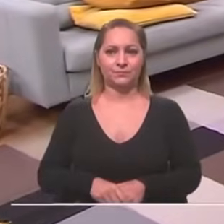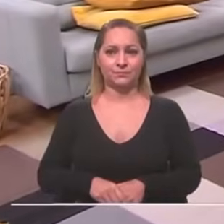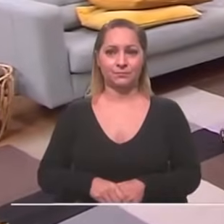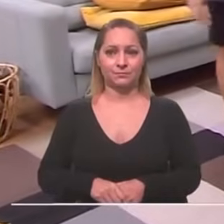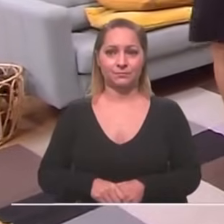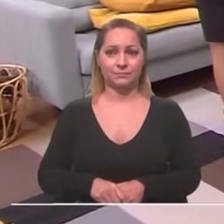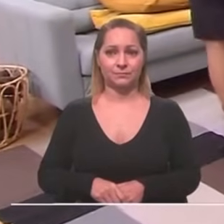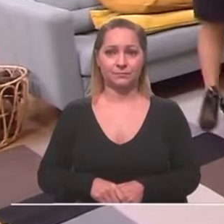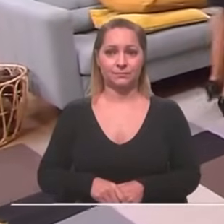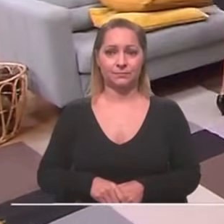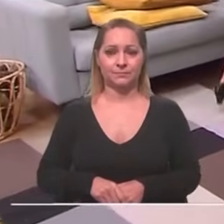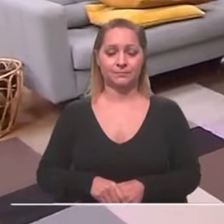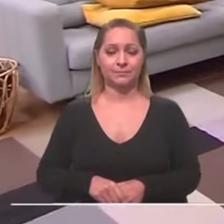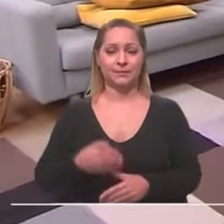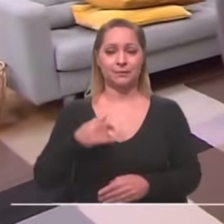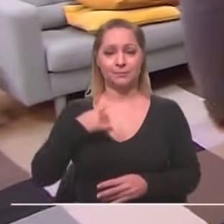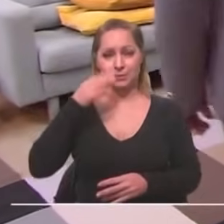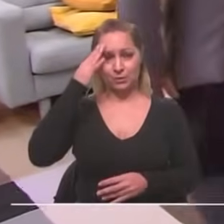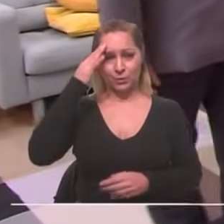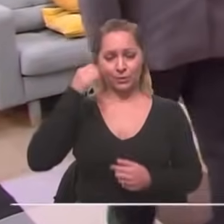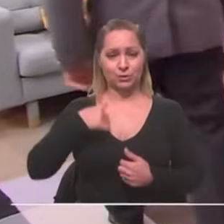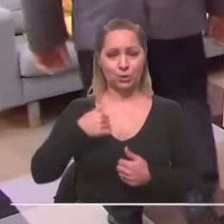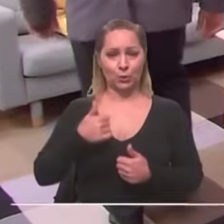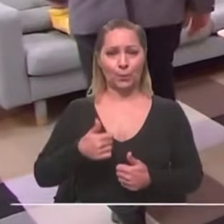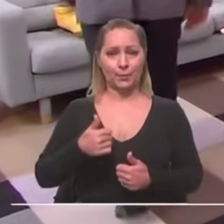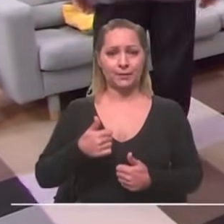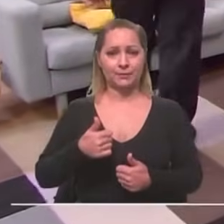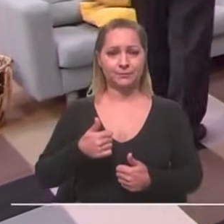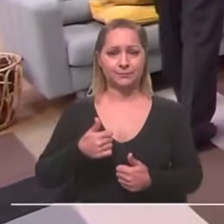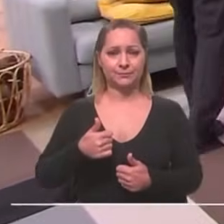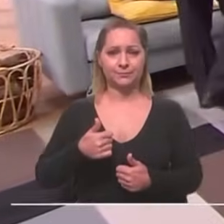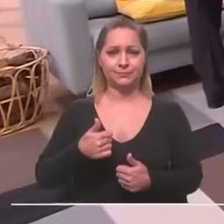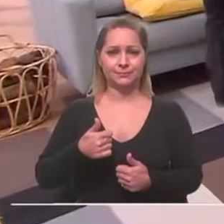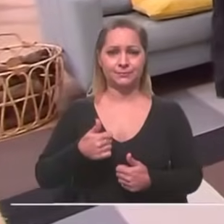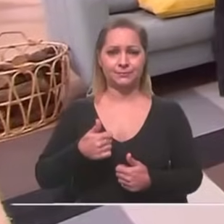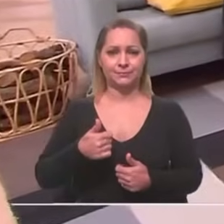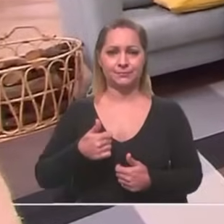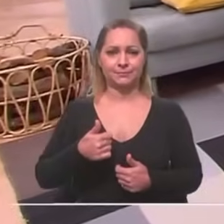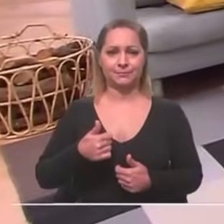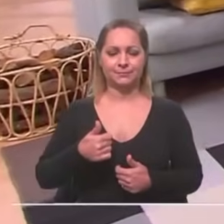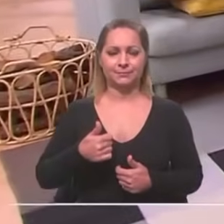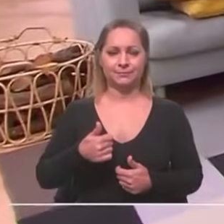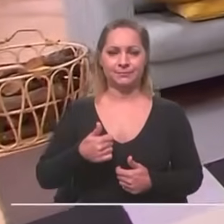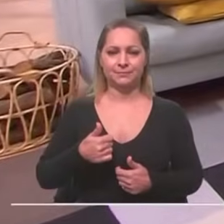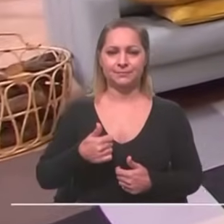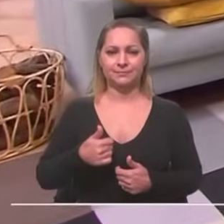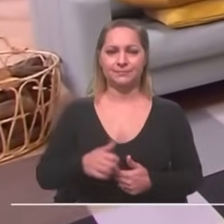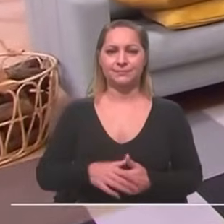espera. Mas eu acho que até nem portei mal. Foi muito assim, bem, João Baião. Para ser assim castigado. Faça o favor de sentar.